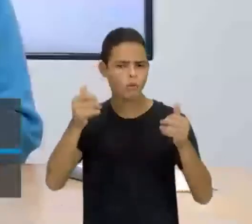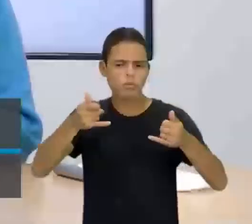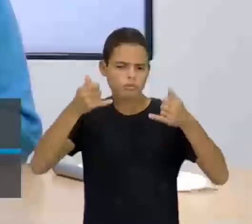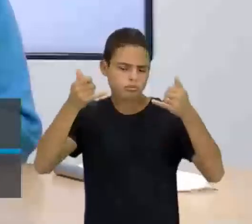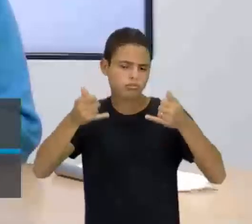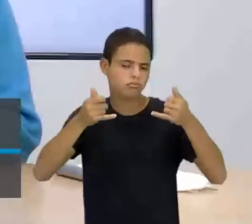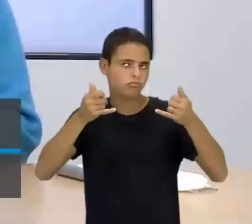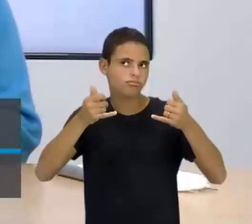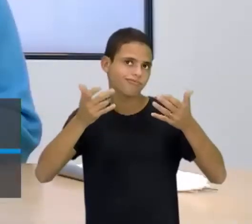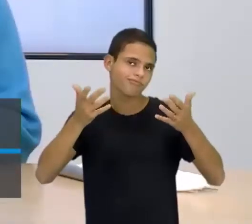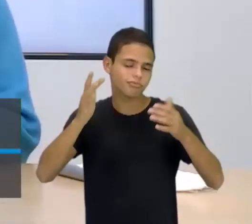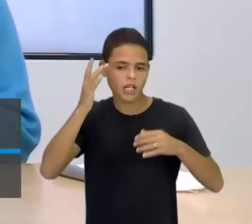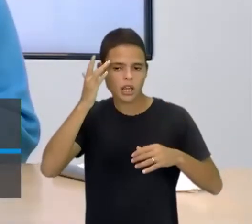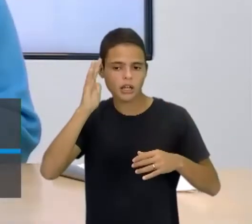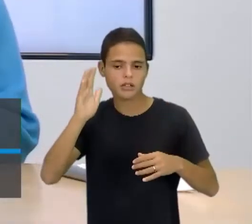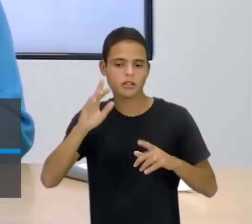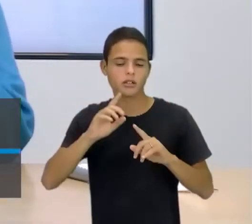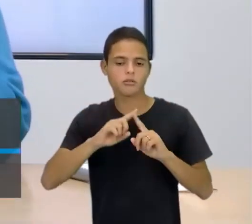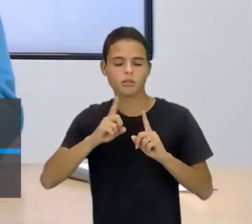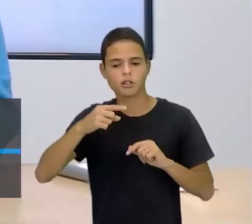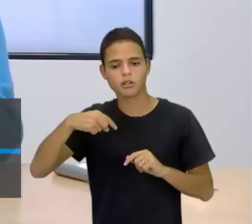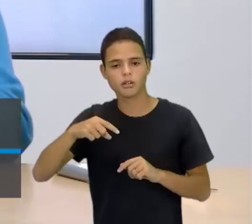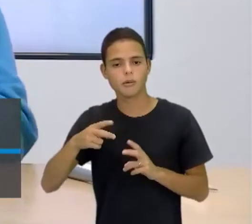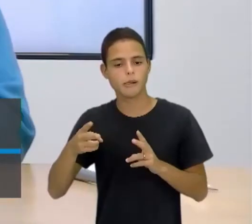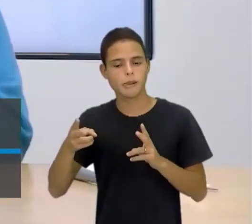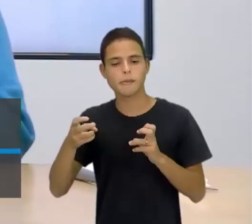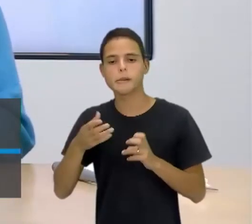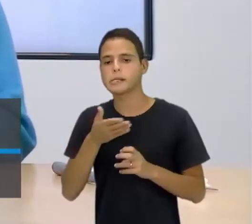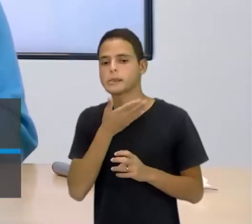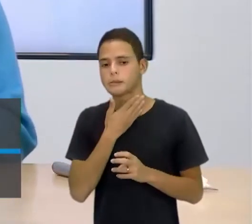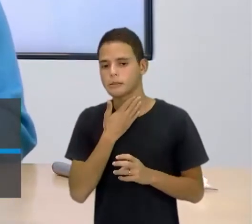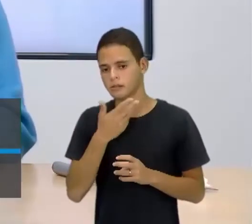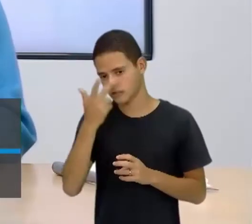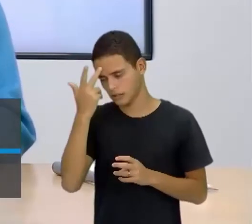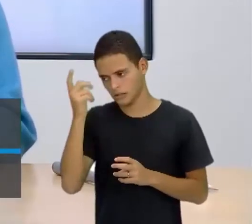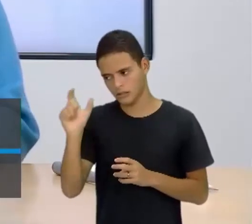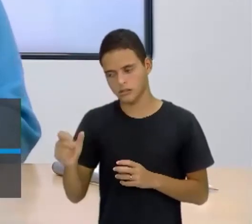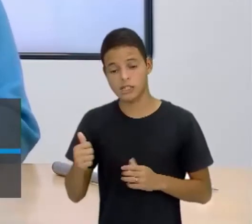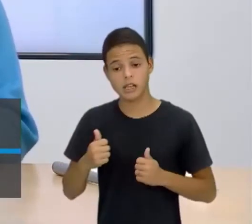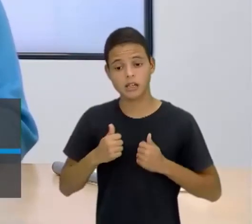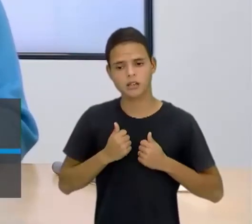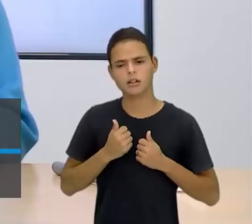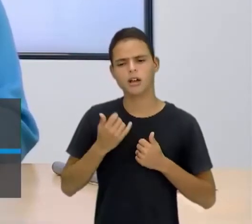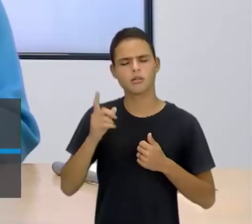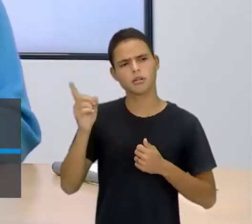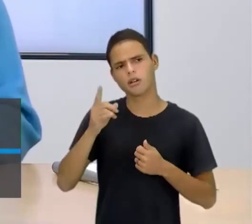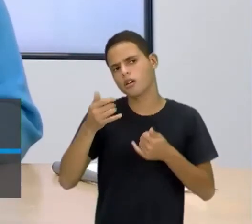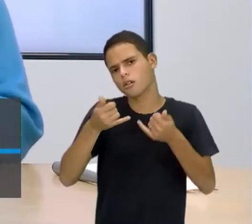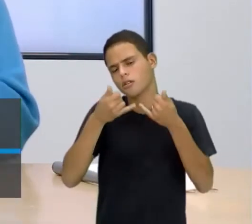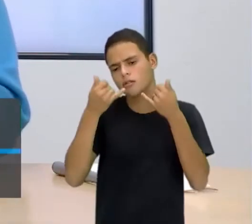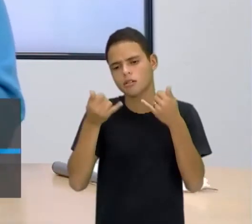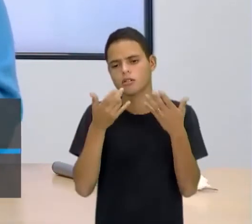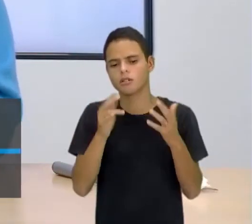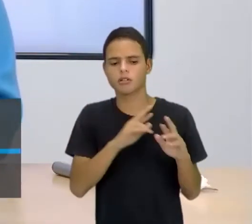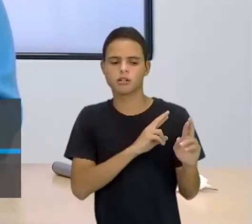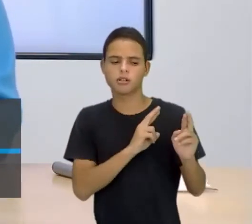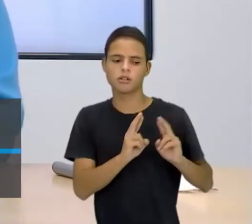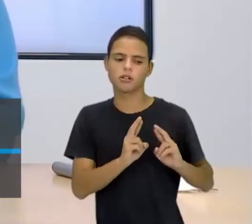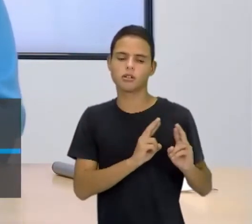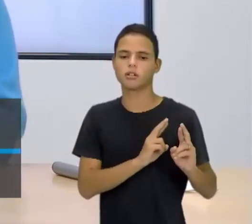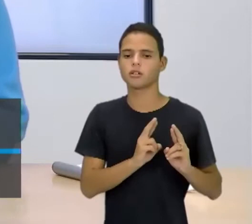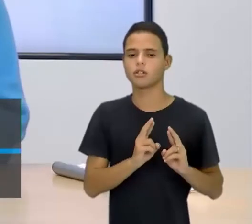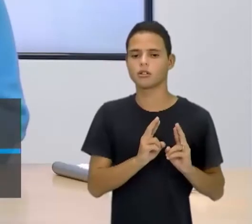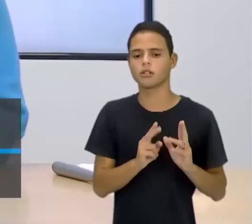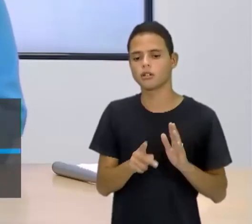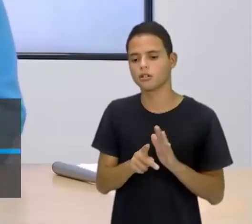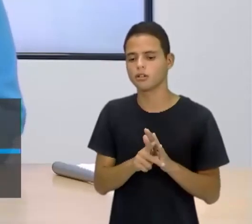informação relevante, mas nós percebemos ali a voz de quem escreveu. Não é uma informação relacionada